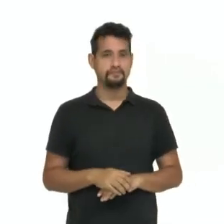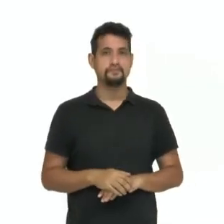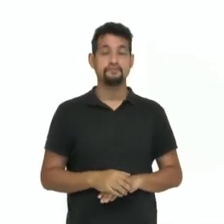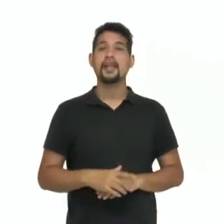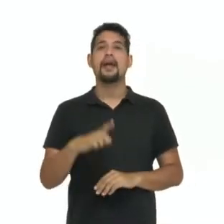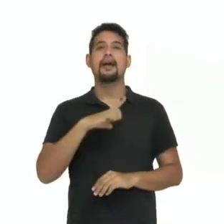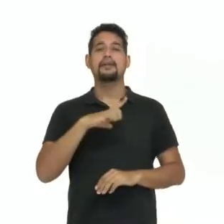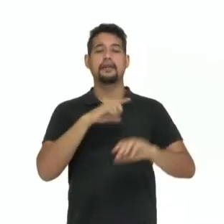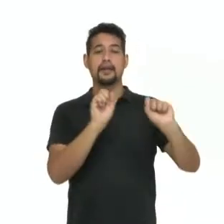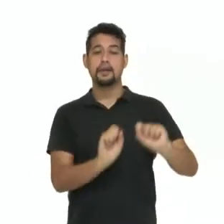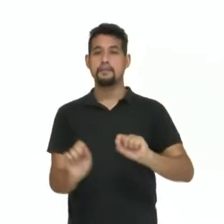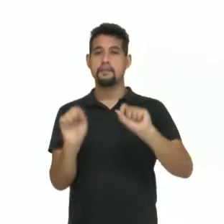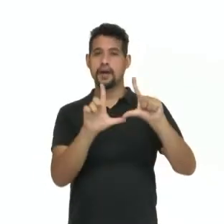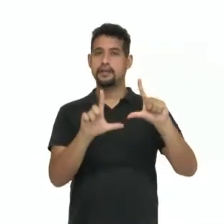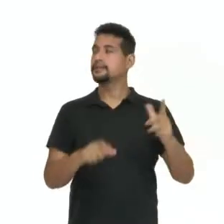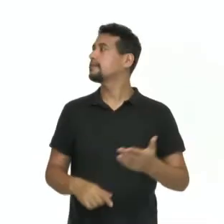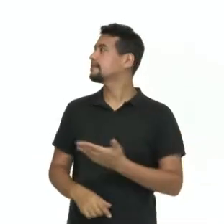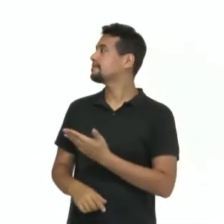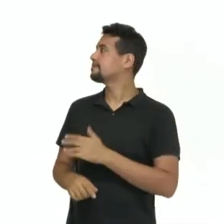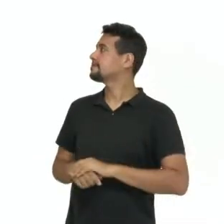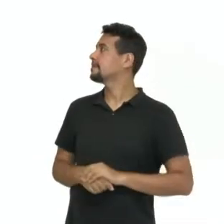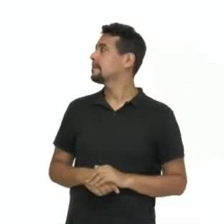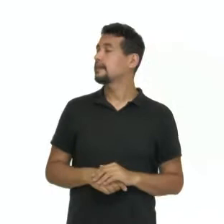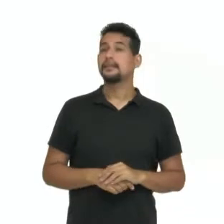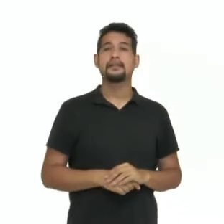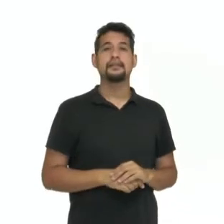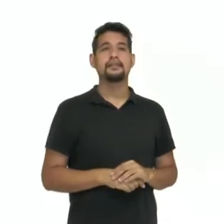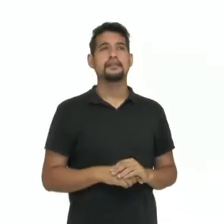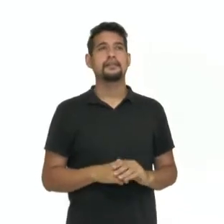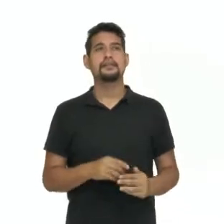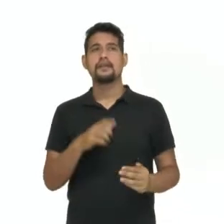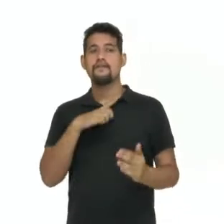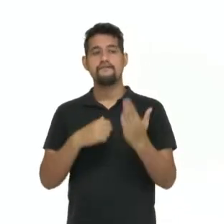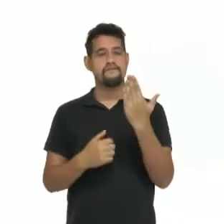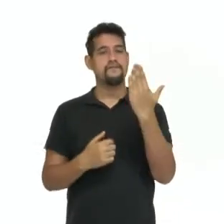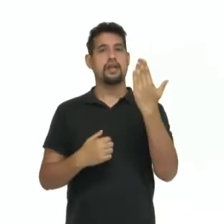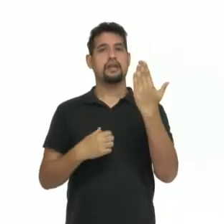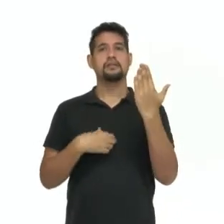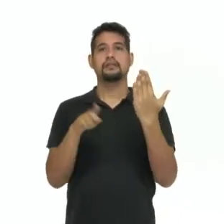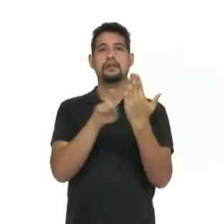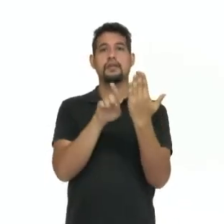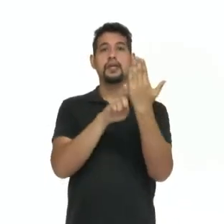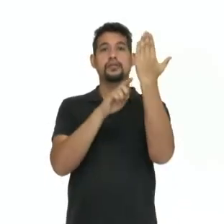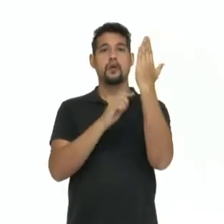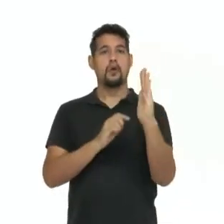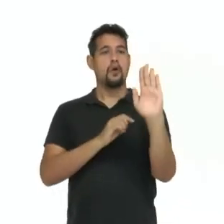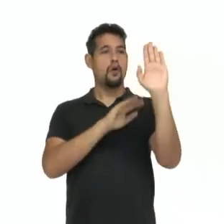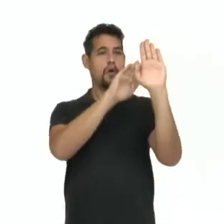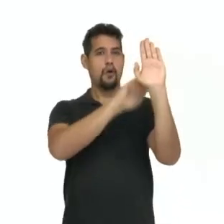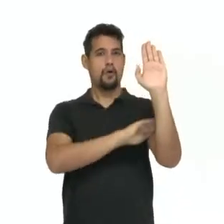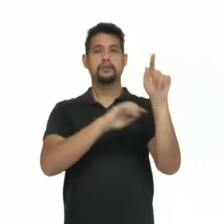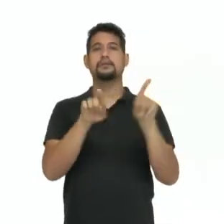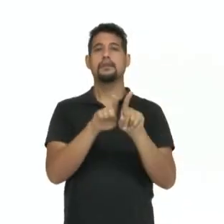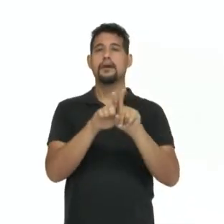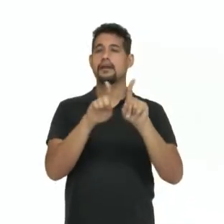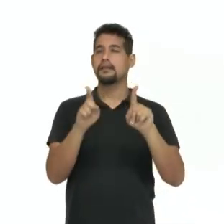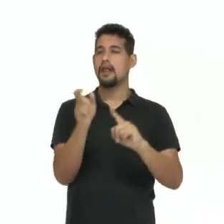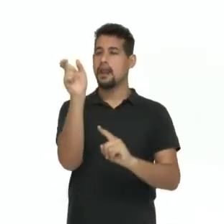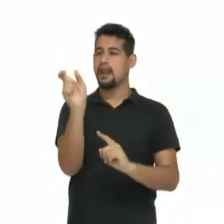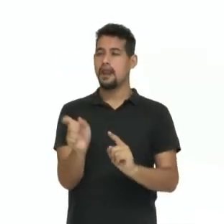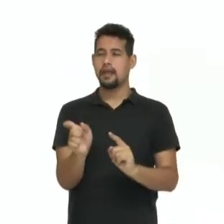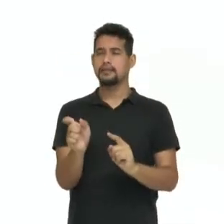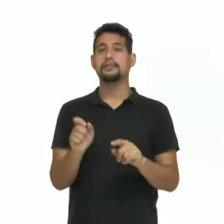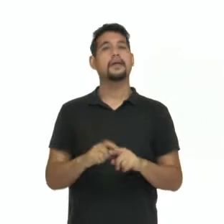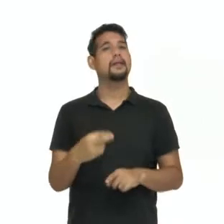uma imagem, certo? De frente e de costas, né? E aqui da lateral, certo? Não são